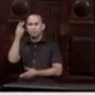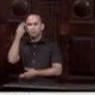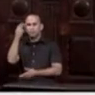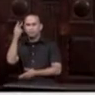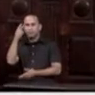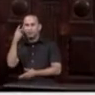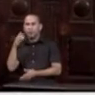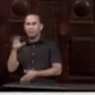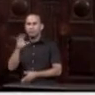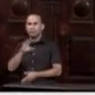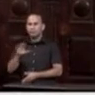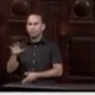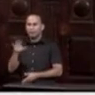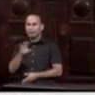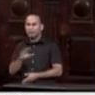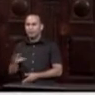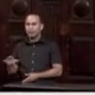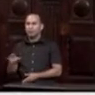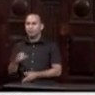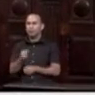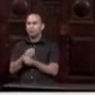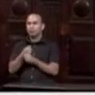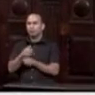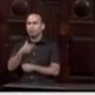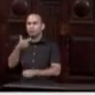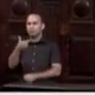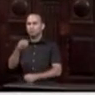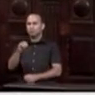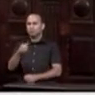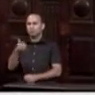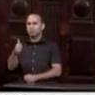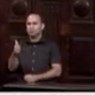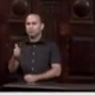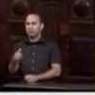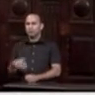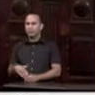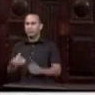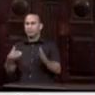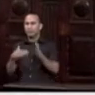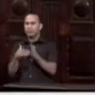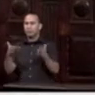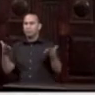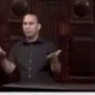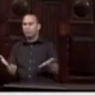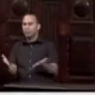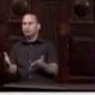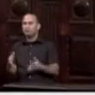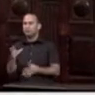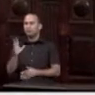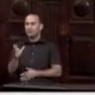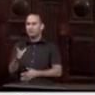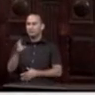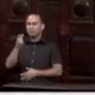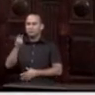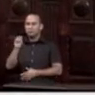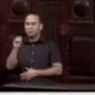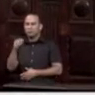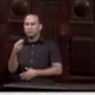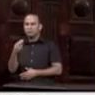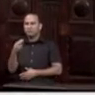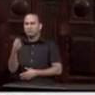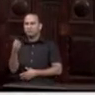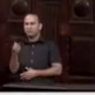nosso Estado no ano de 2011. Até hoje, passados 5 ou 6 anos daquela